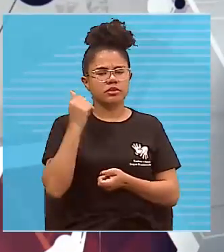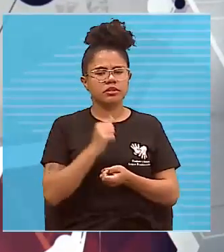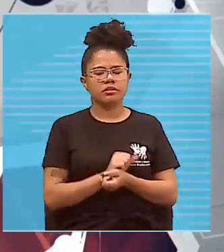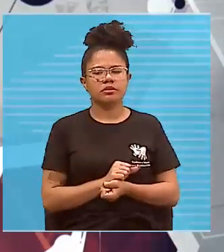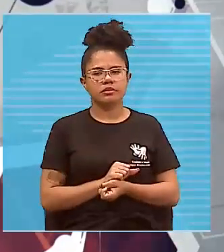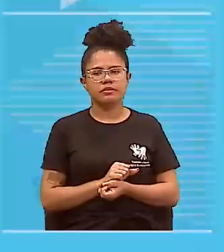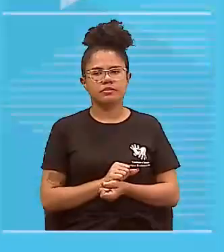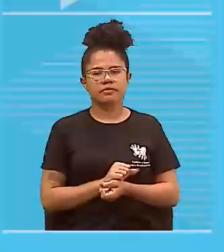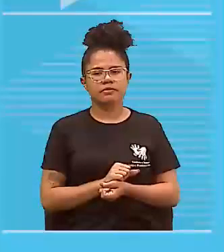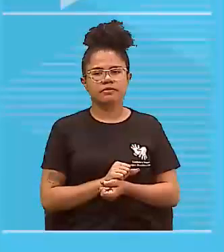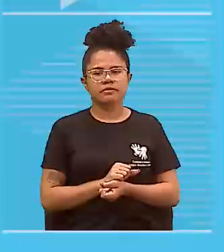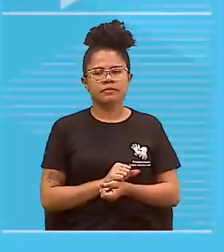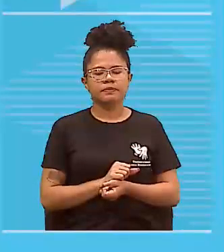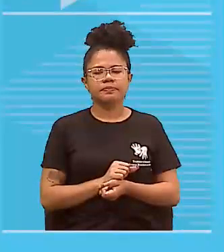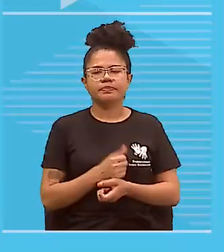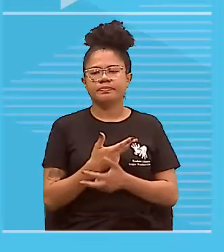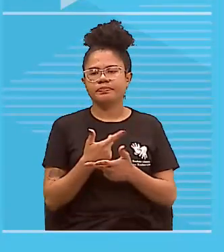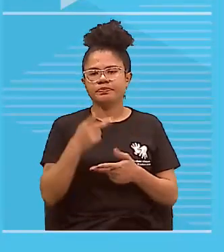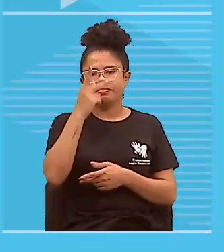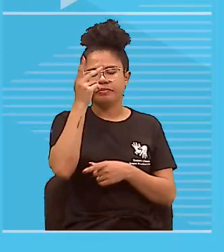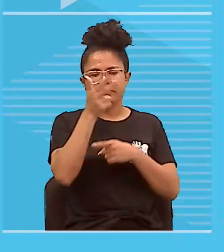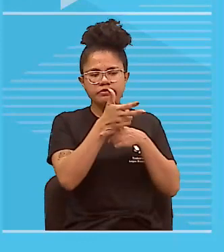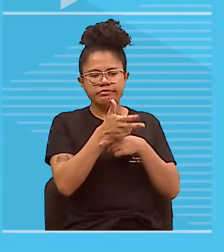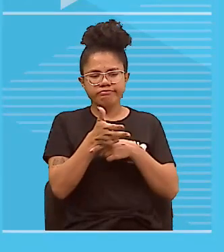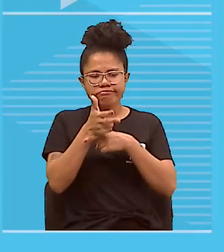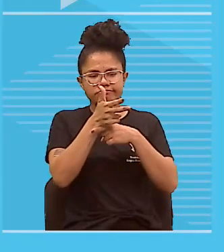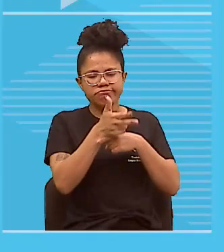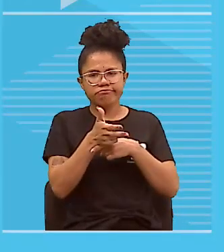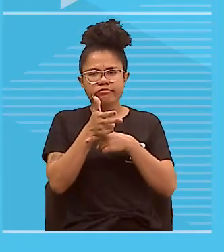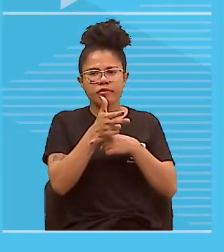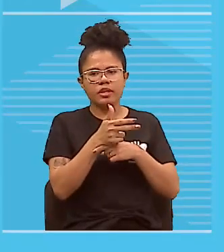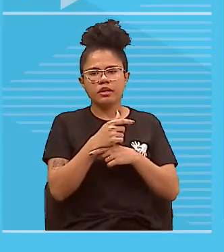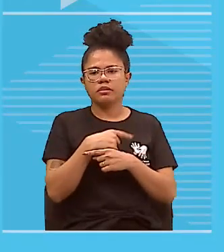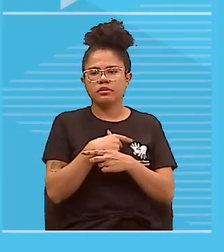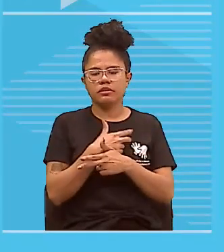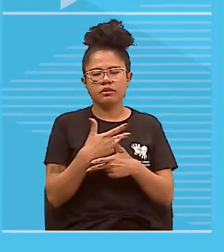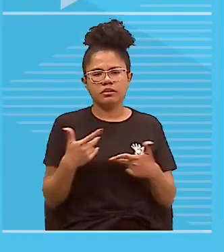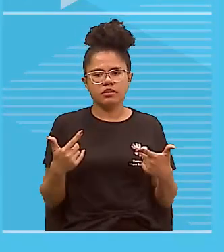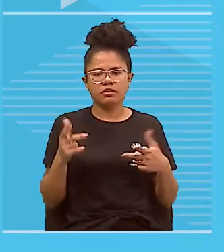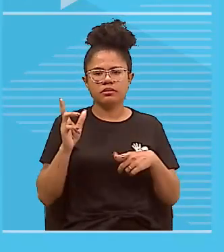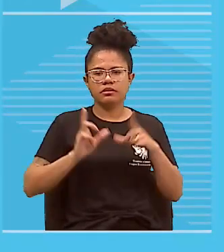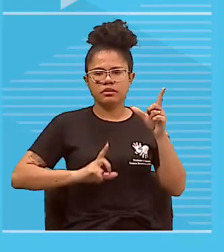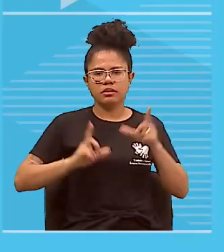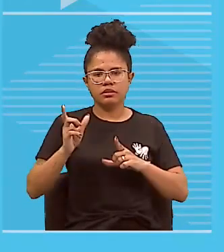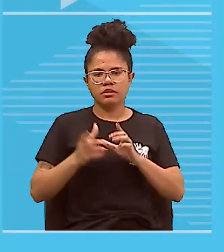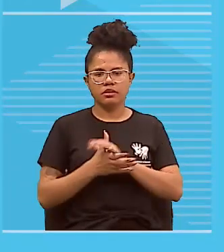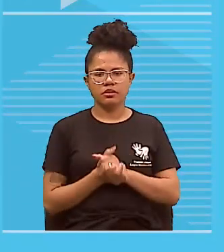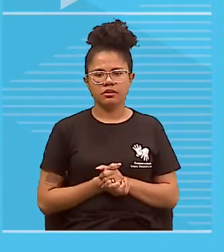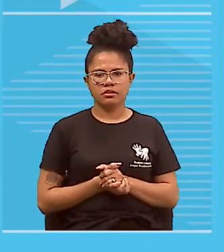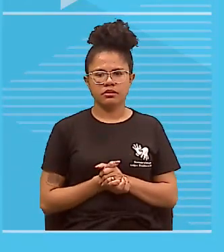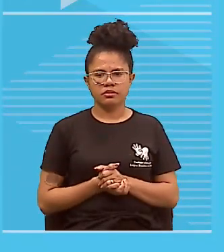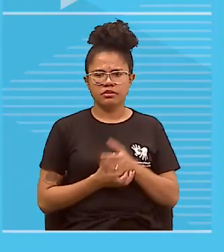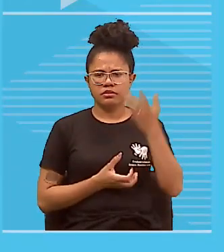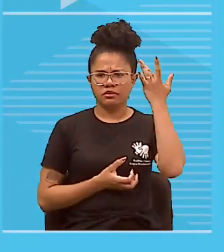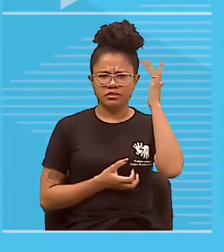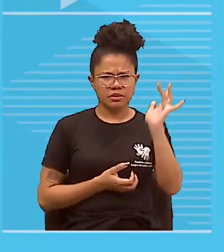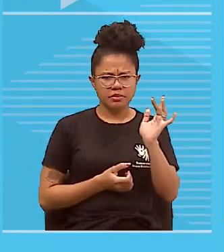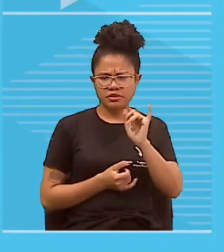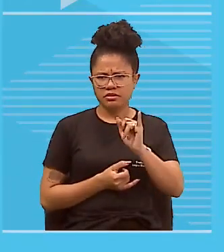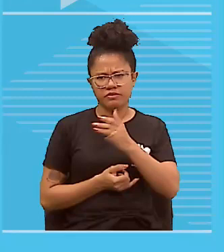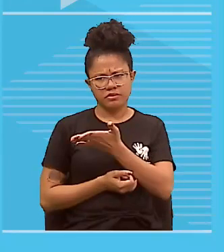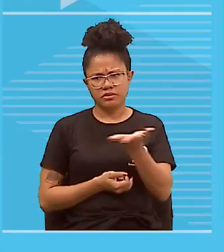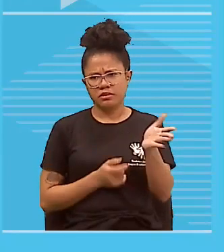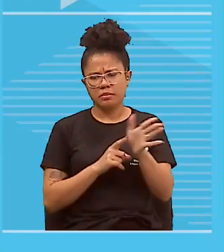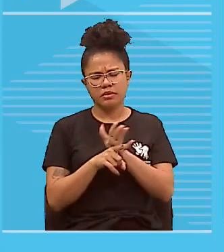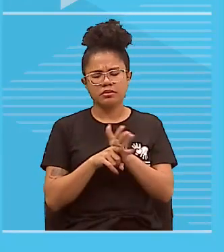do dia, foi filmado, né? Foi filmado e passou aí em vários lugares. Não sabia? Se você pesquisar, você